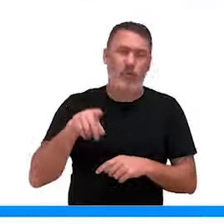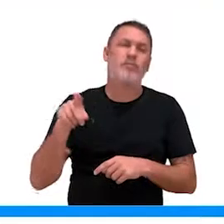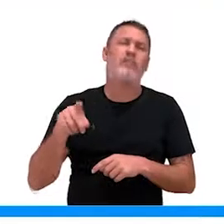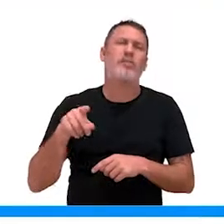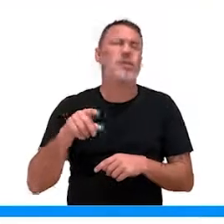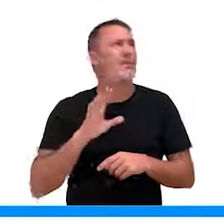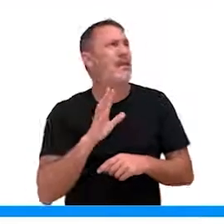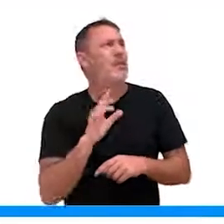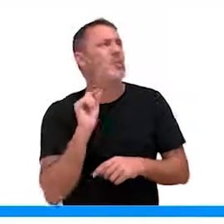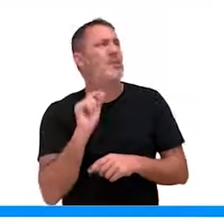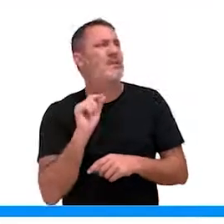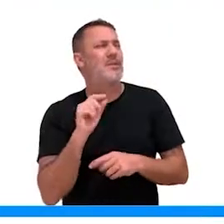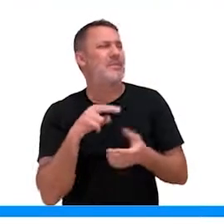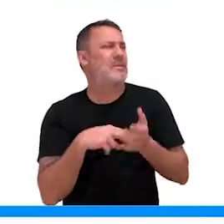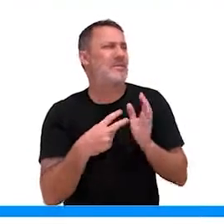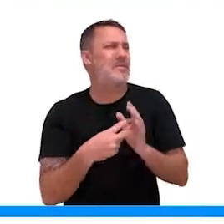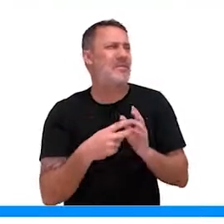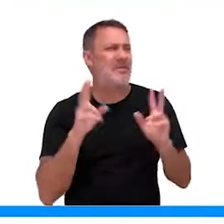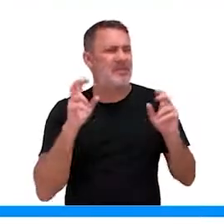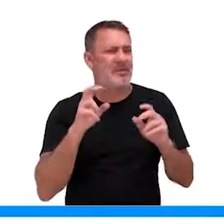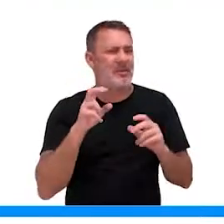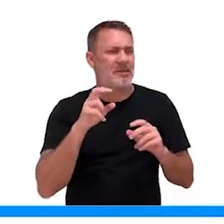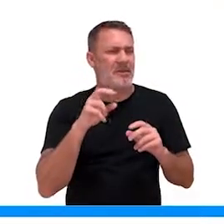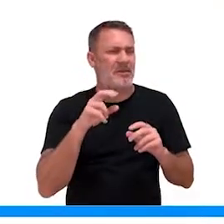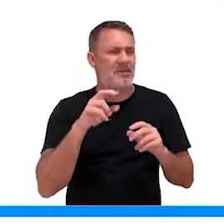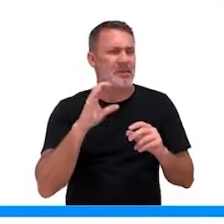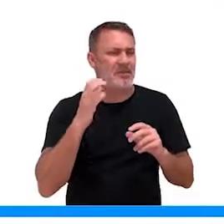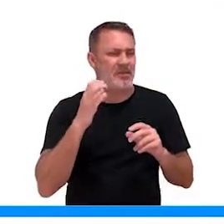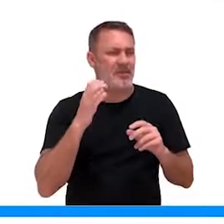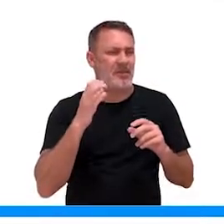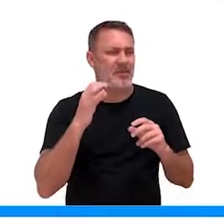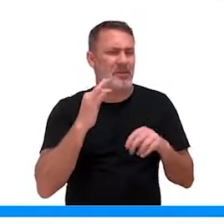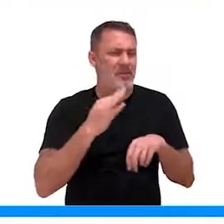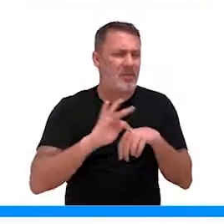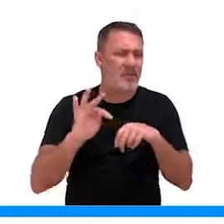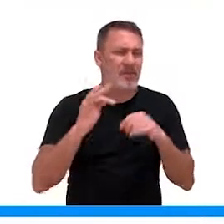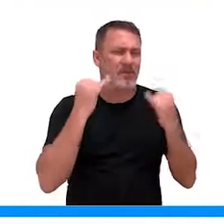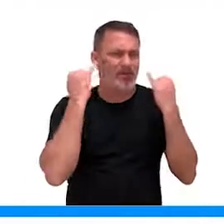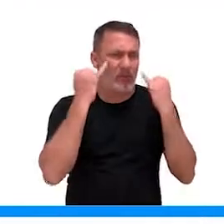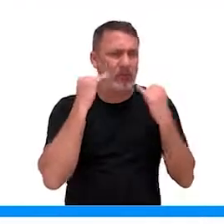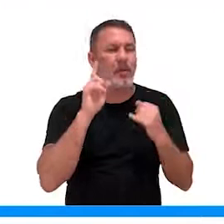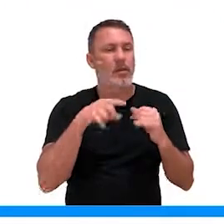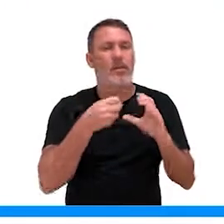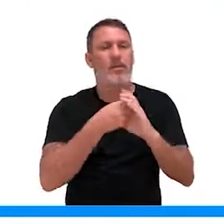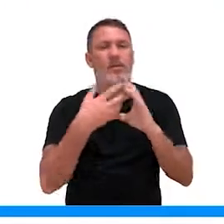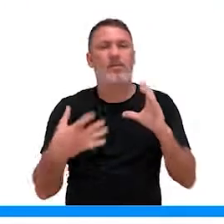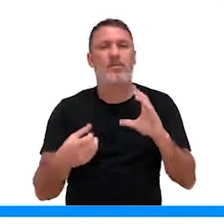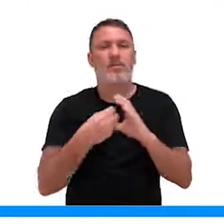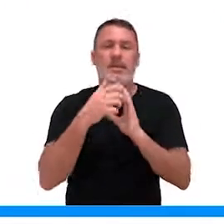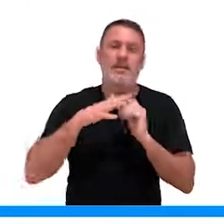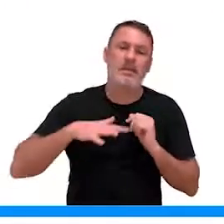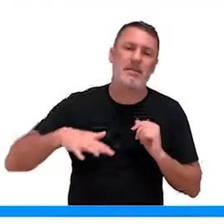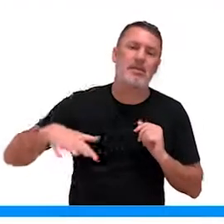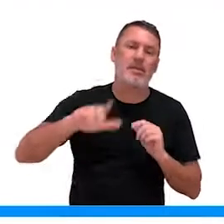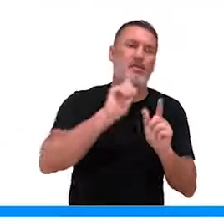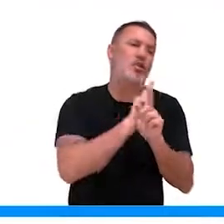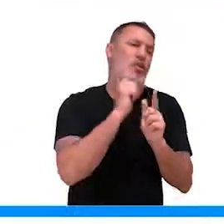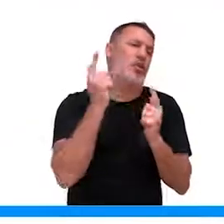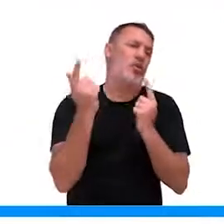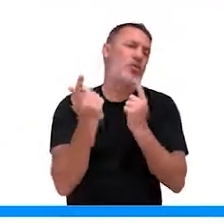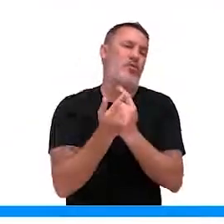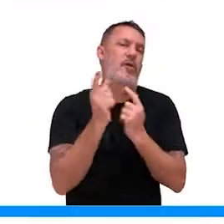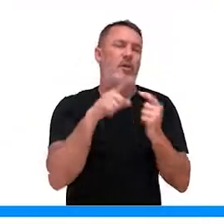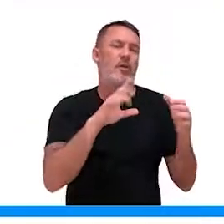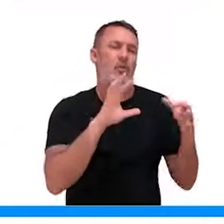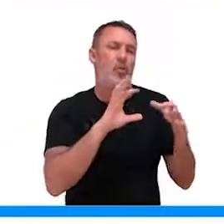o que é mesmo esse meio técnico, científico e informacional? É a caracterização do espaço geográfico, tá? Num